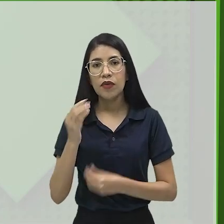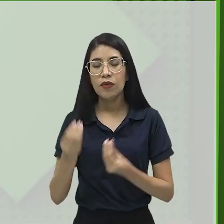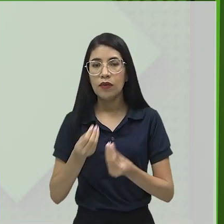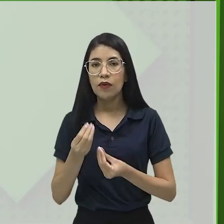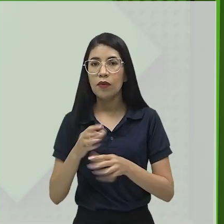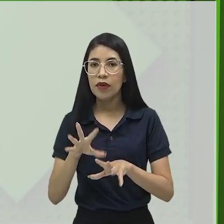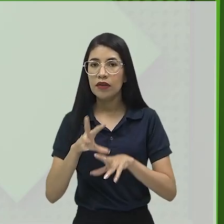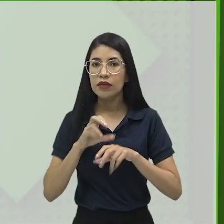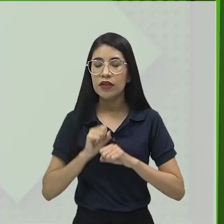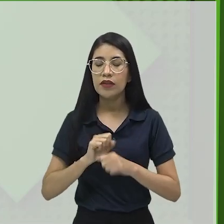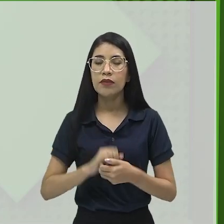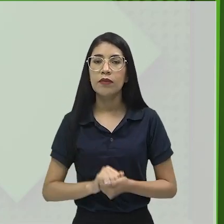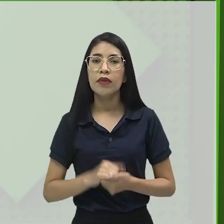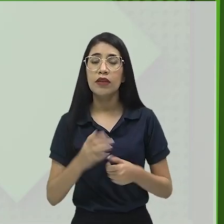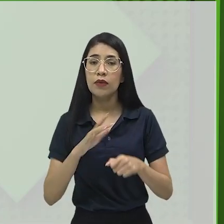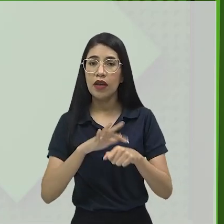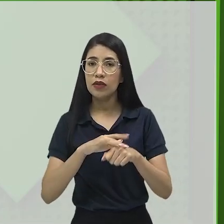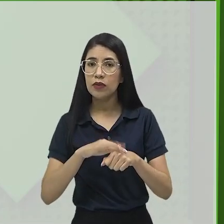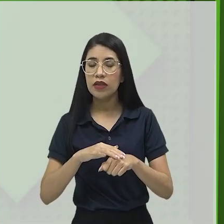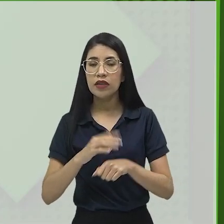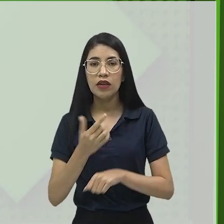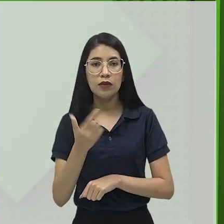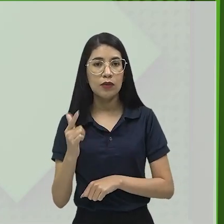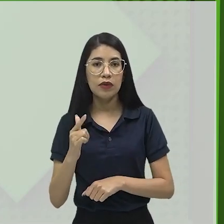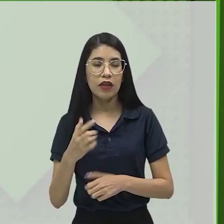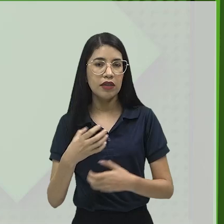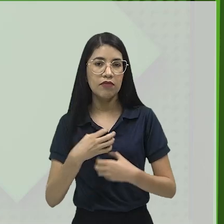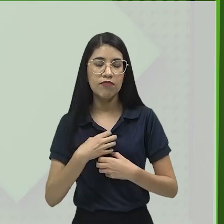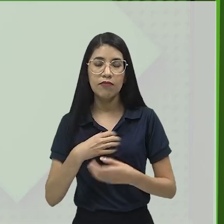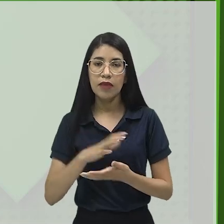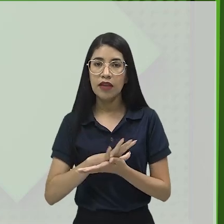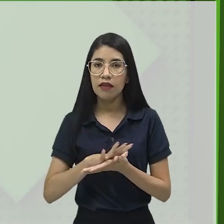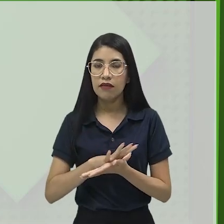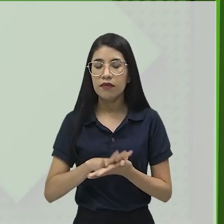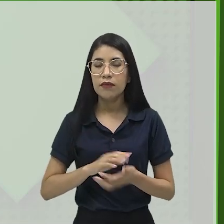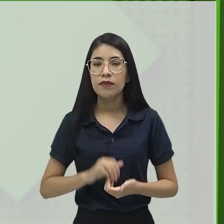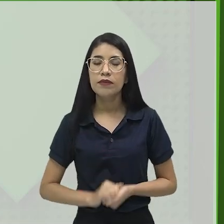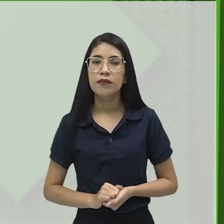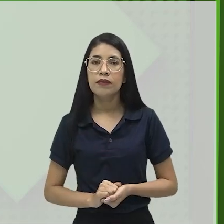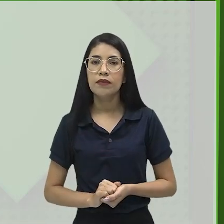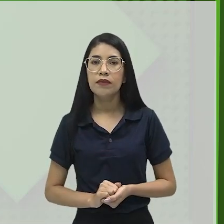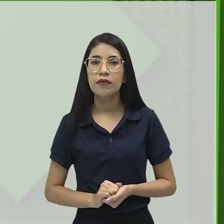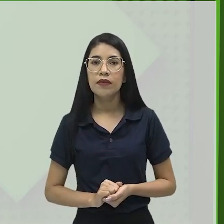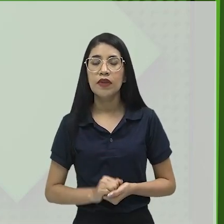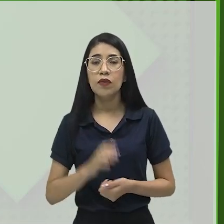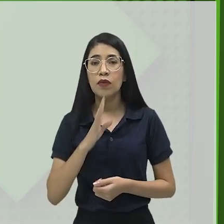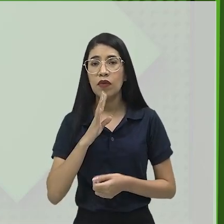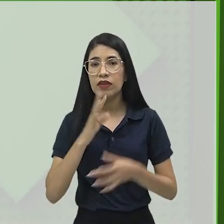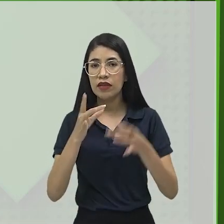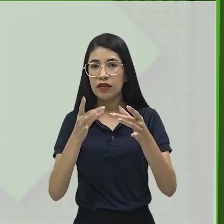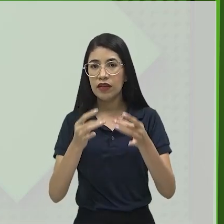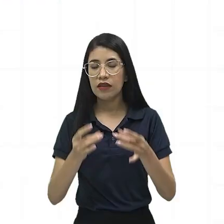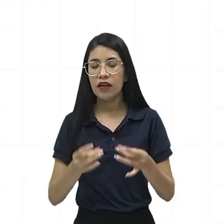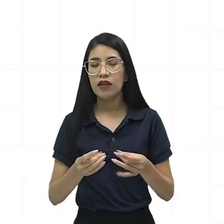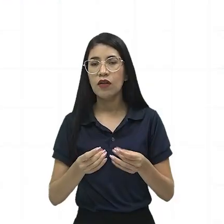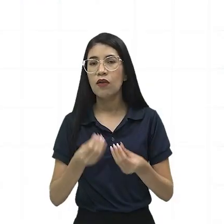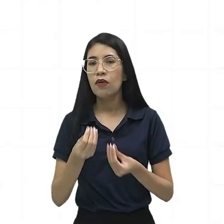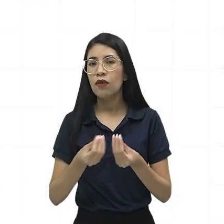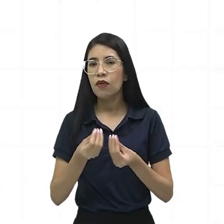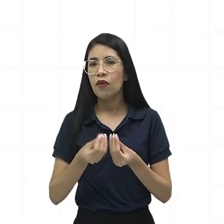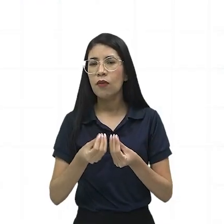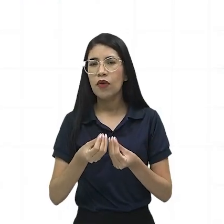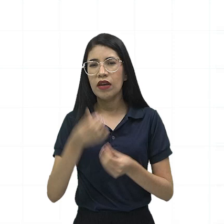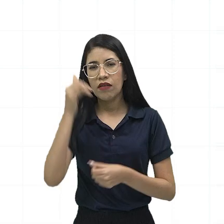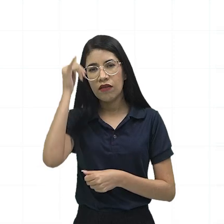infecções elas não vão apresentar sintomas aparentes. Então nós vamos conhecer aí o método